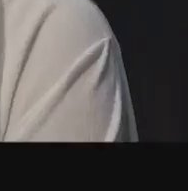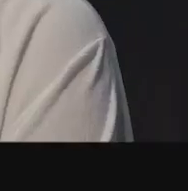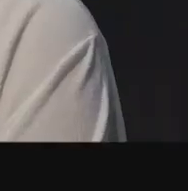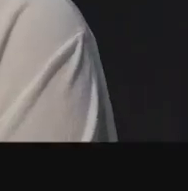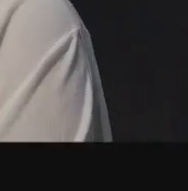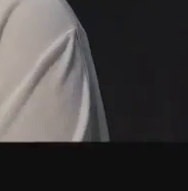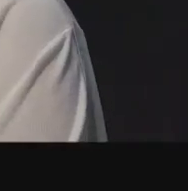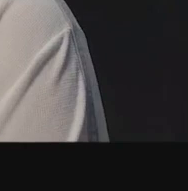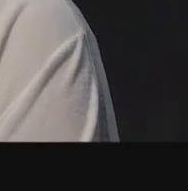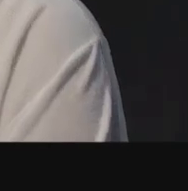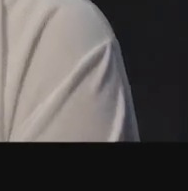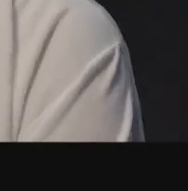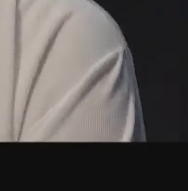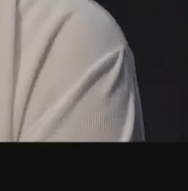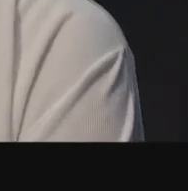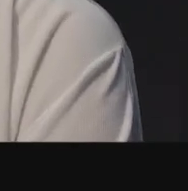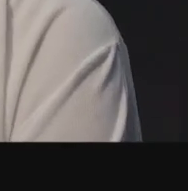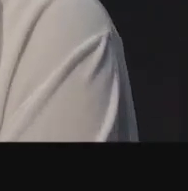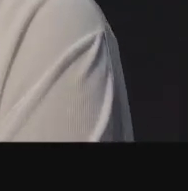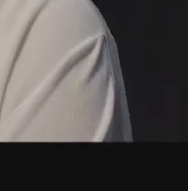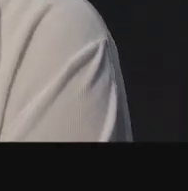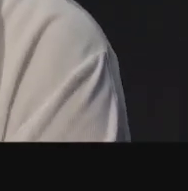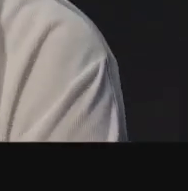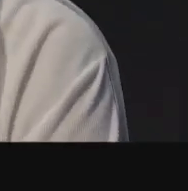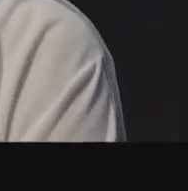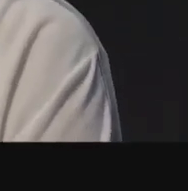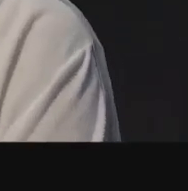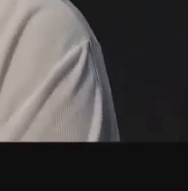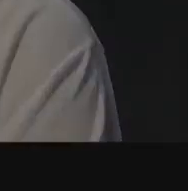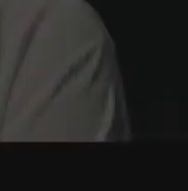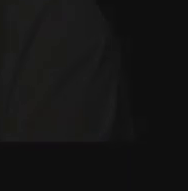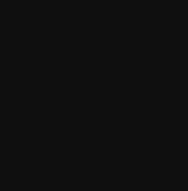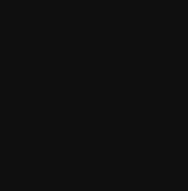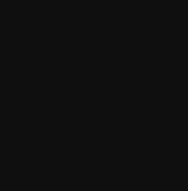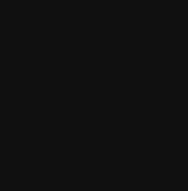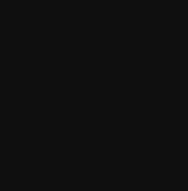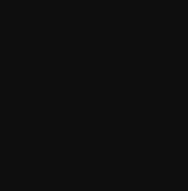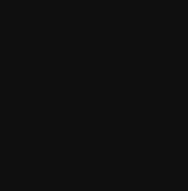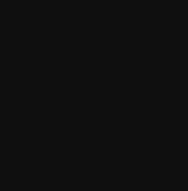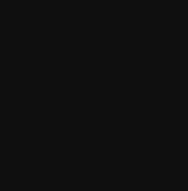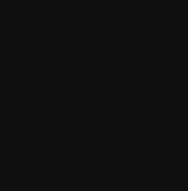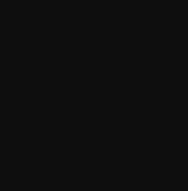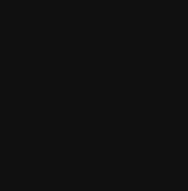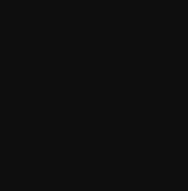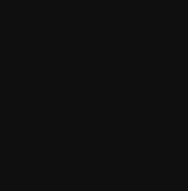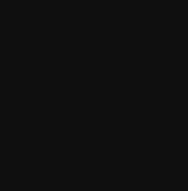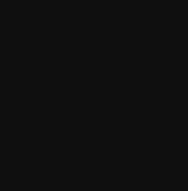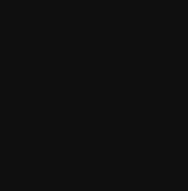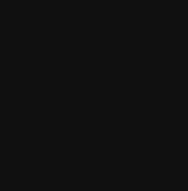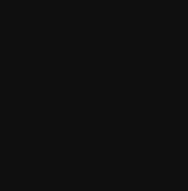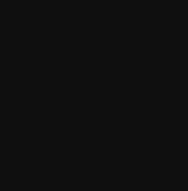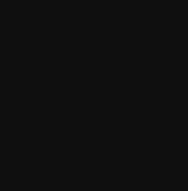pai de 3 filhos, tenho uma noiva maravilhosa chamada Lígia.